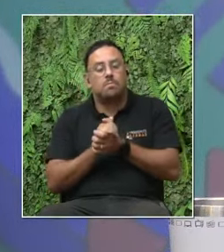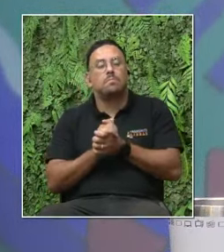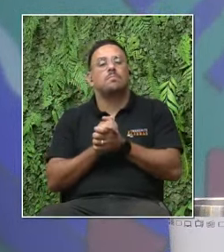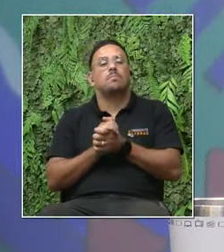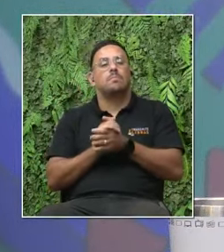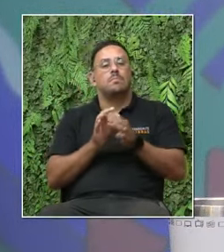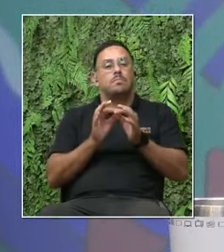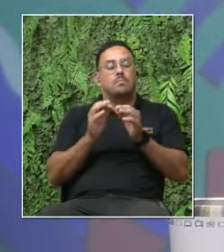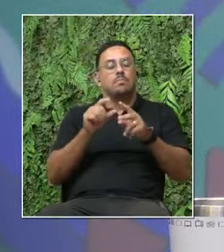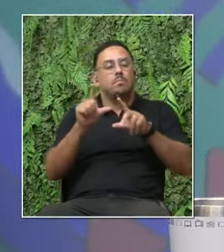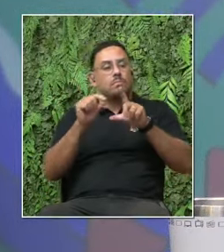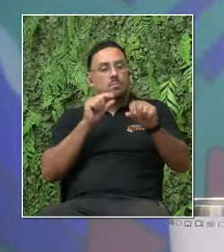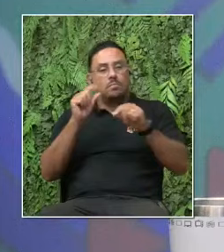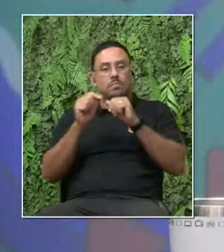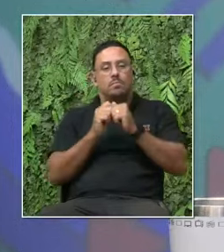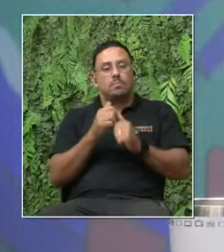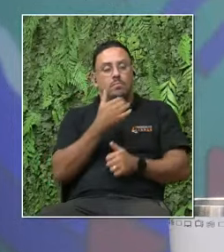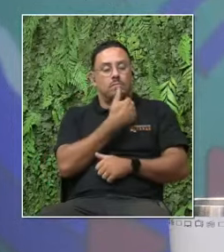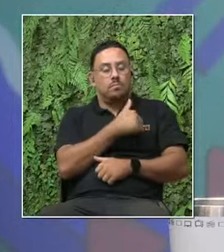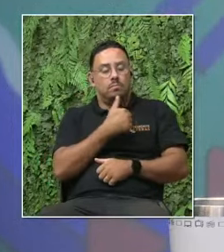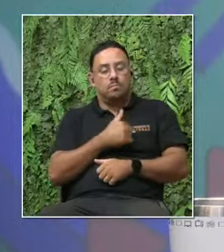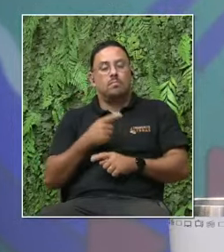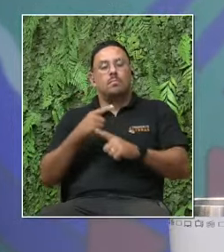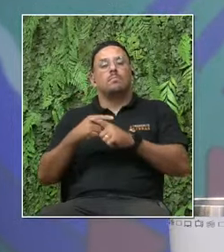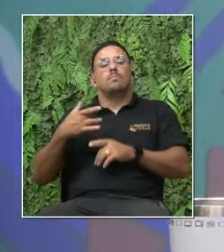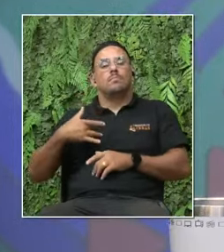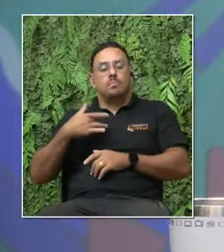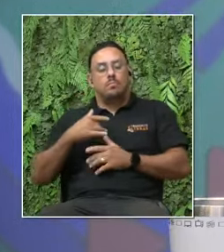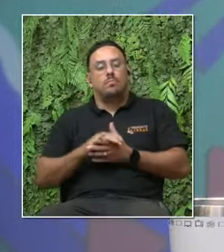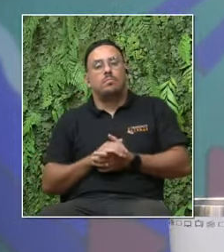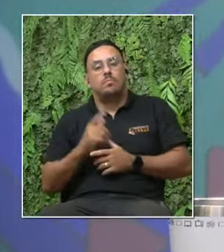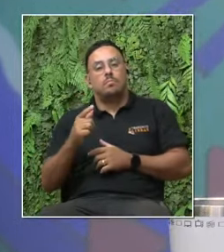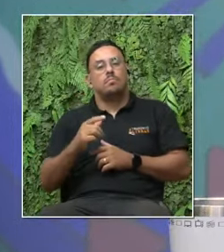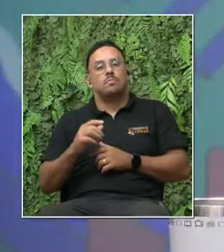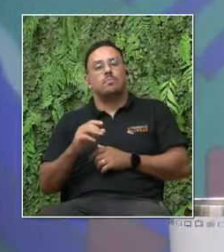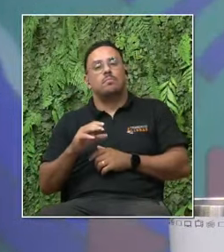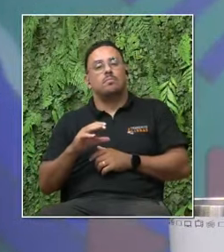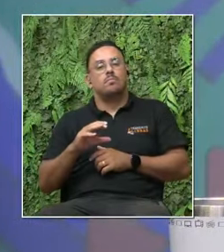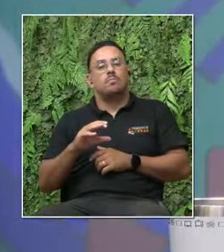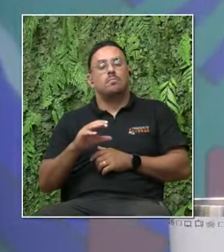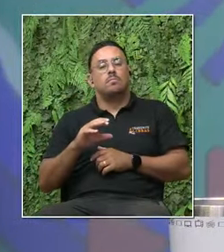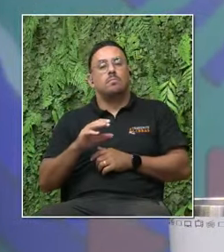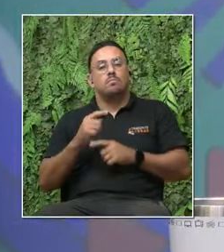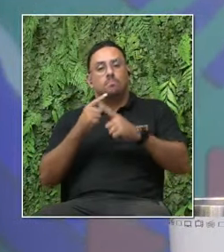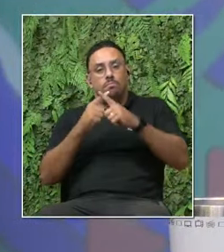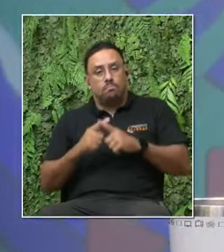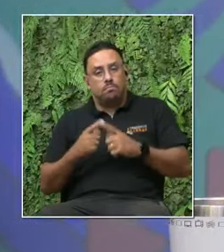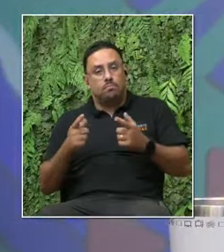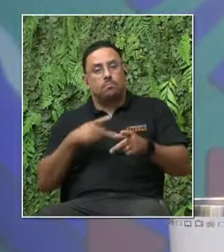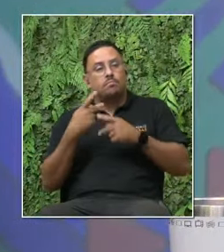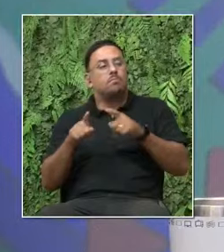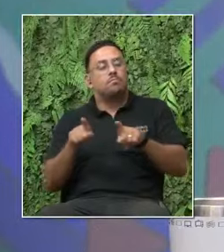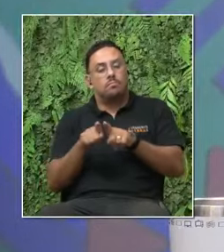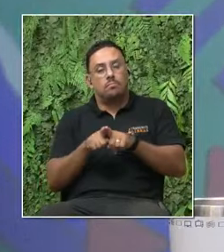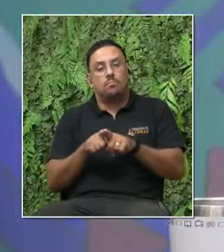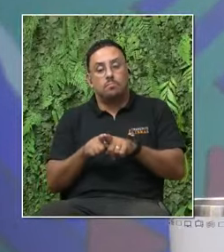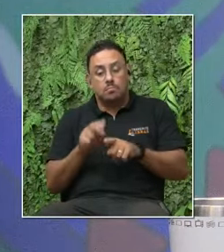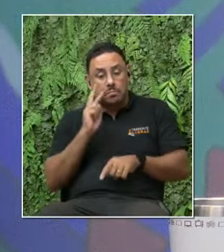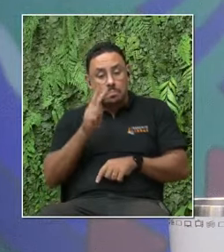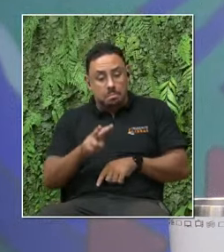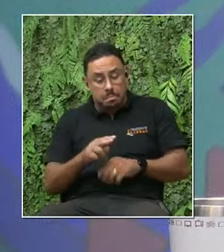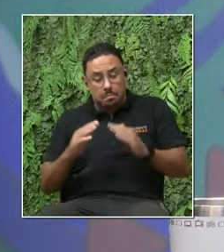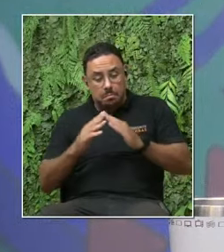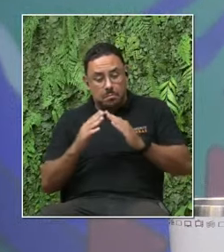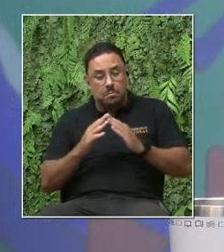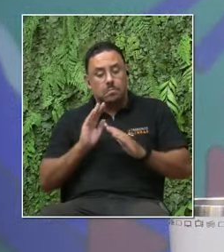uma seleção de Atlético e Cruzeiro uma seleção do clássico E aí já falo para você que tá em casa